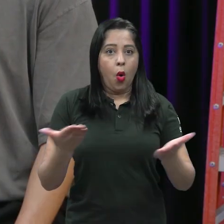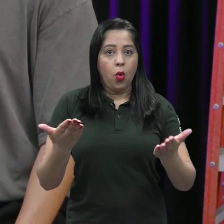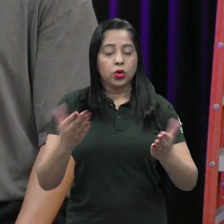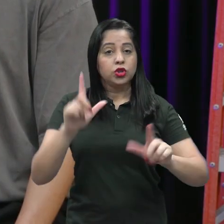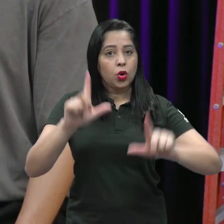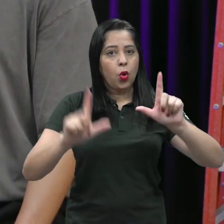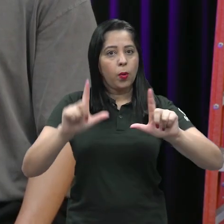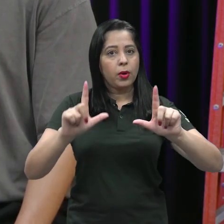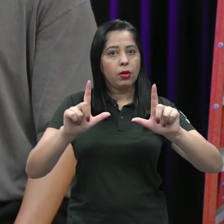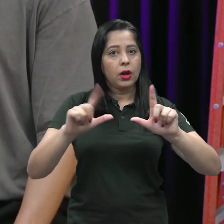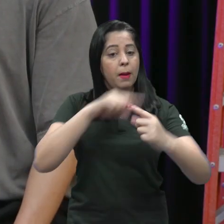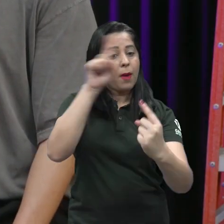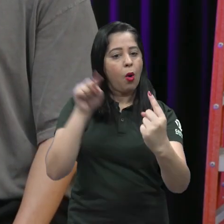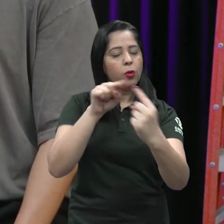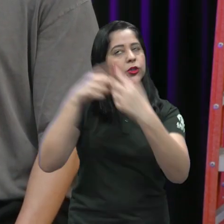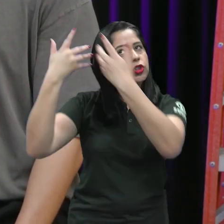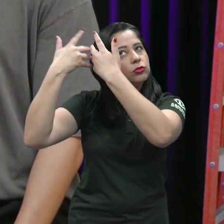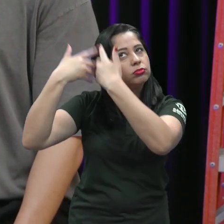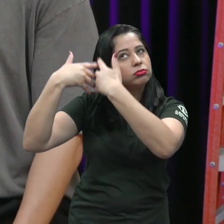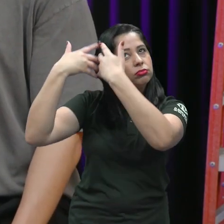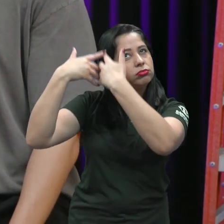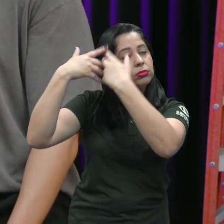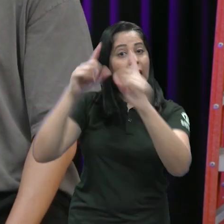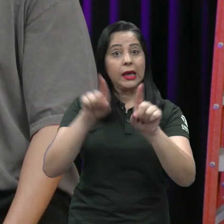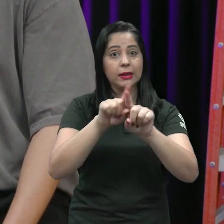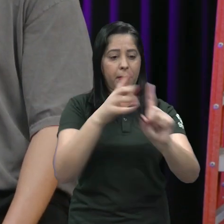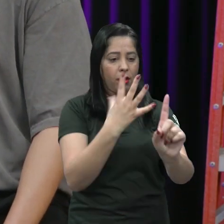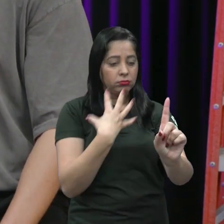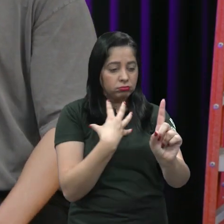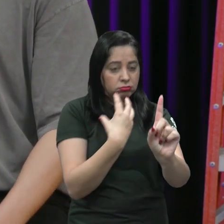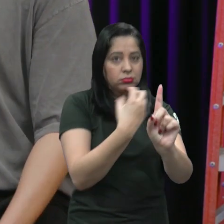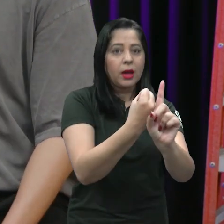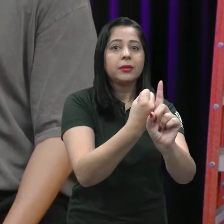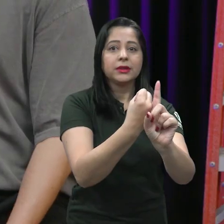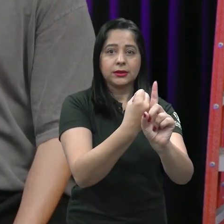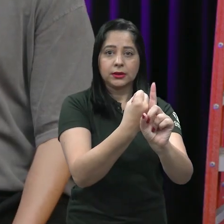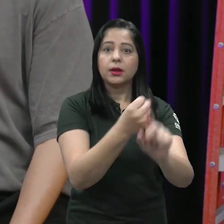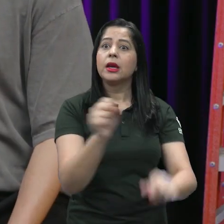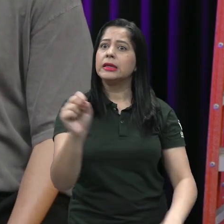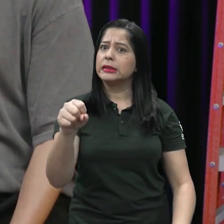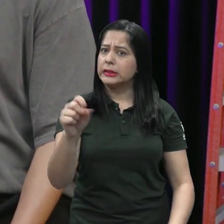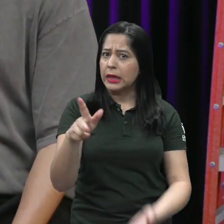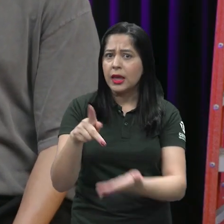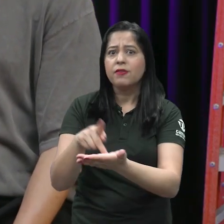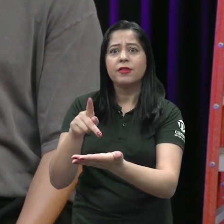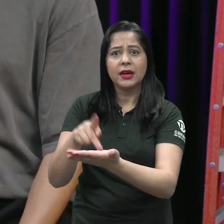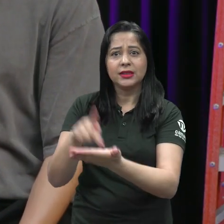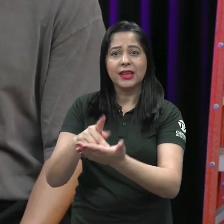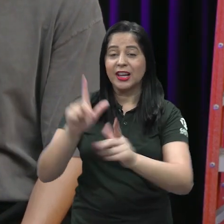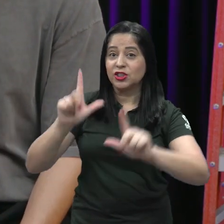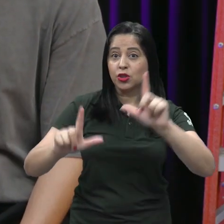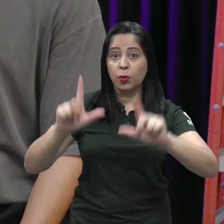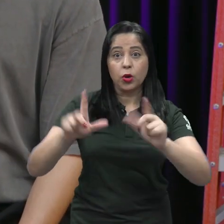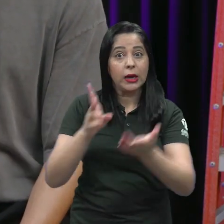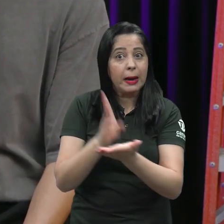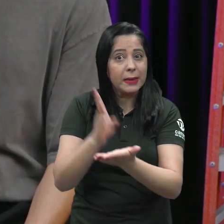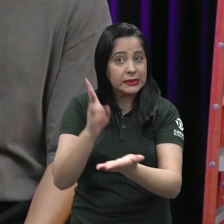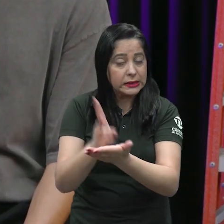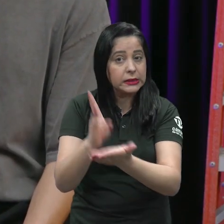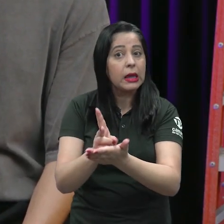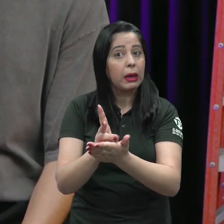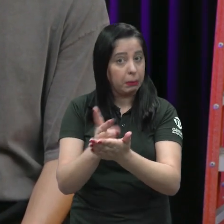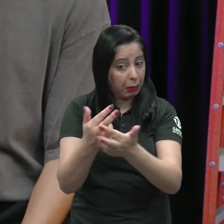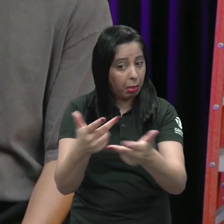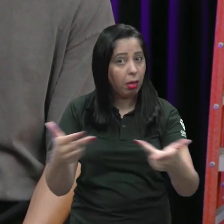para a gente refletir, se inspirar e se conectar de verdade, né, Vi? Super de verdade, aqui no Conexão Cultura é sempre assim. Olha só,